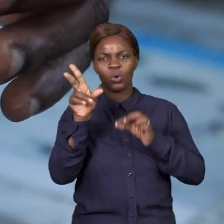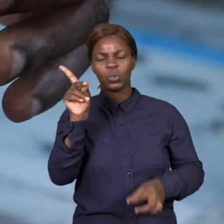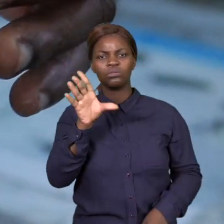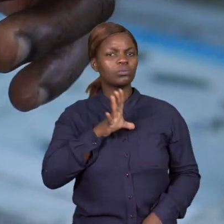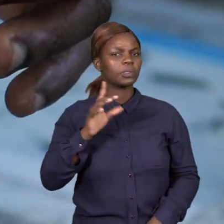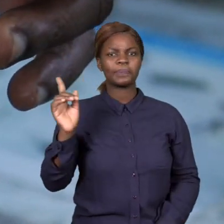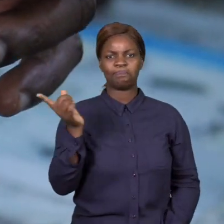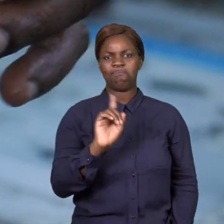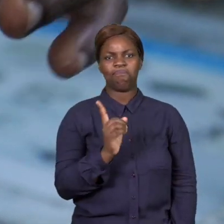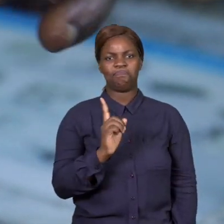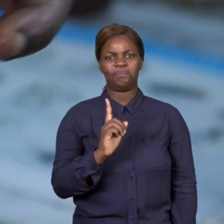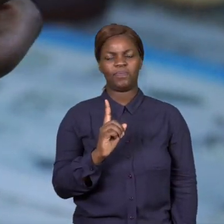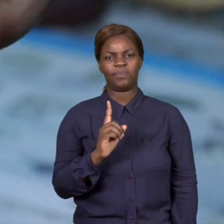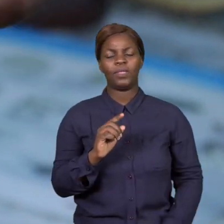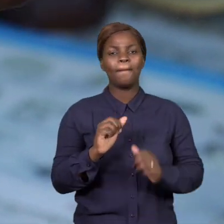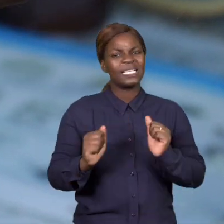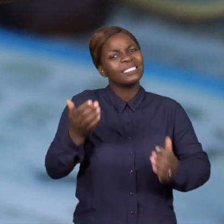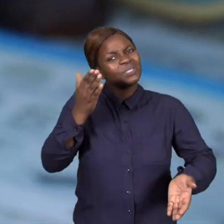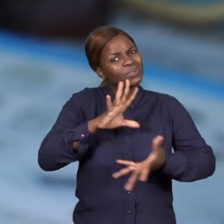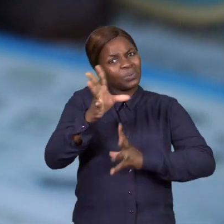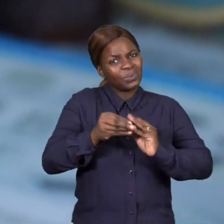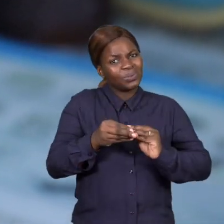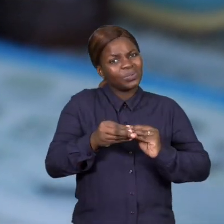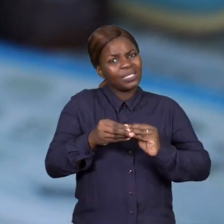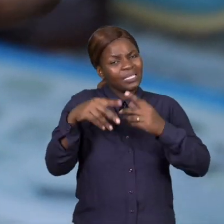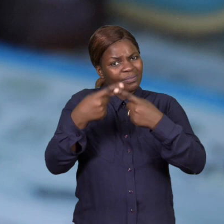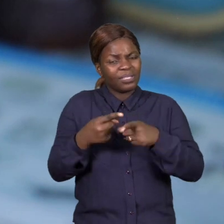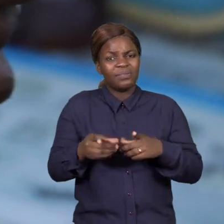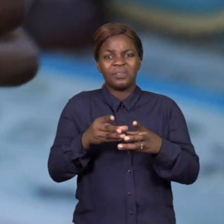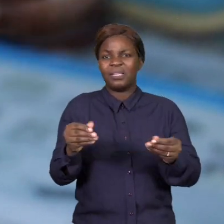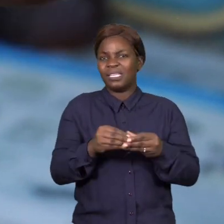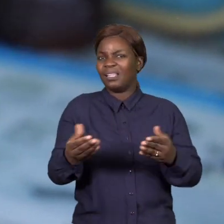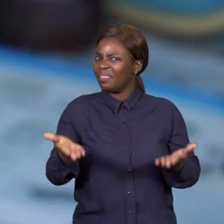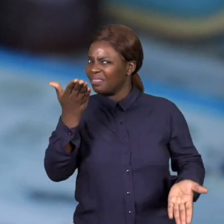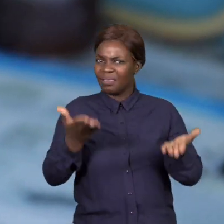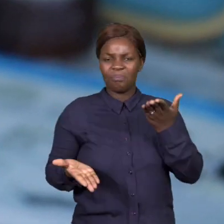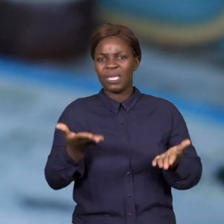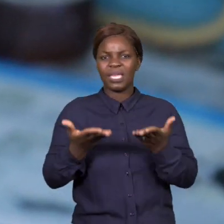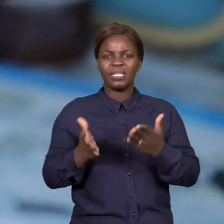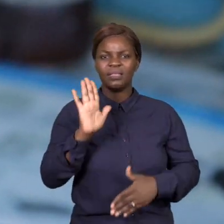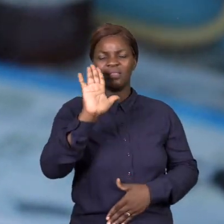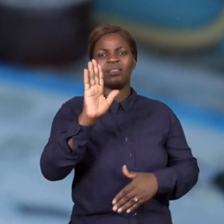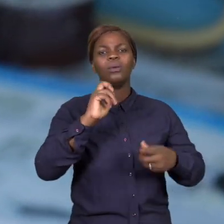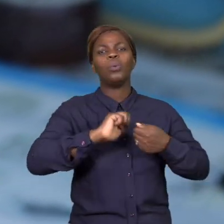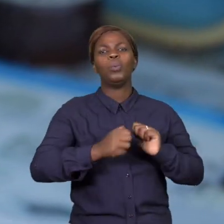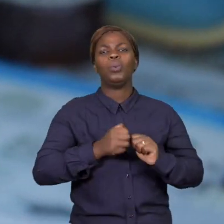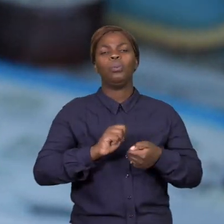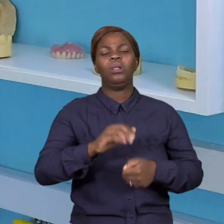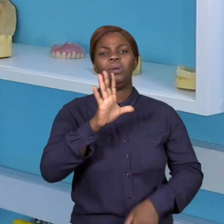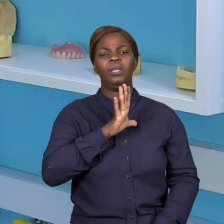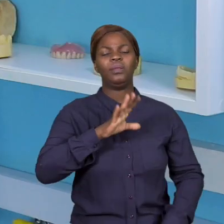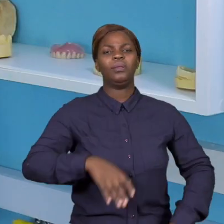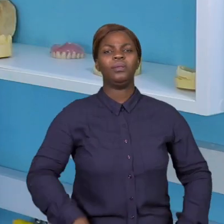é o próprio material, ok? Que vai ser de retenção para as ditas